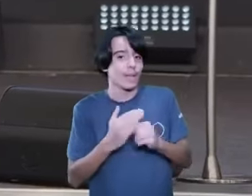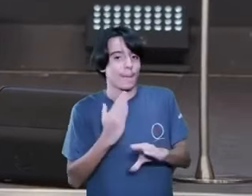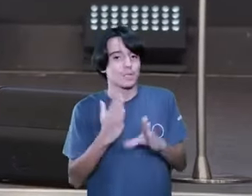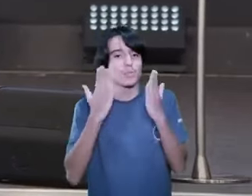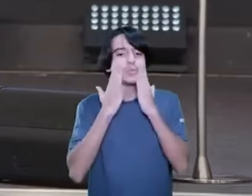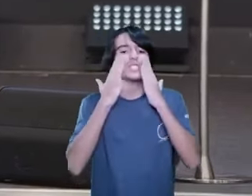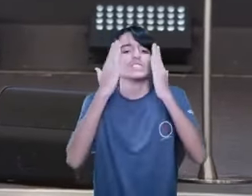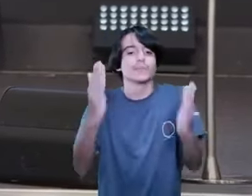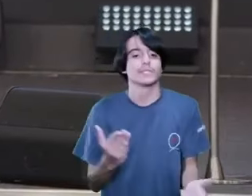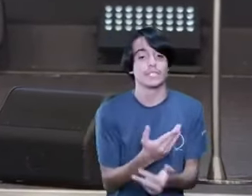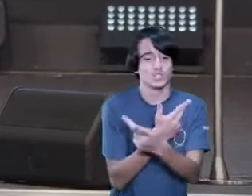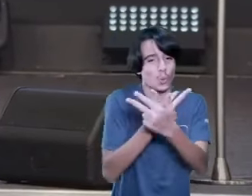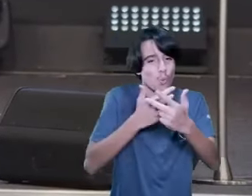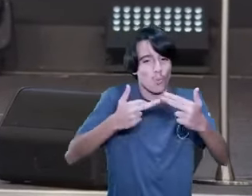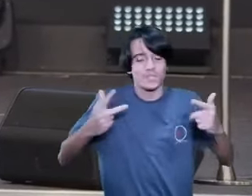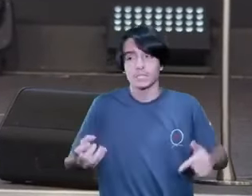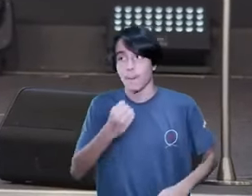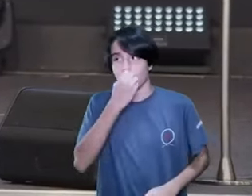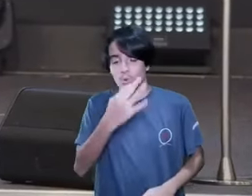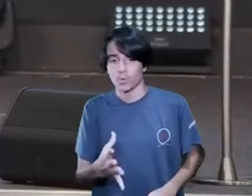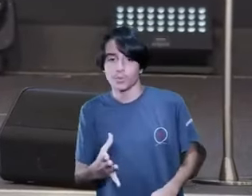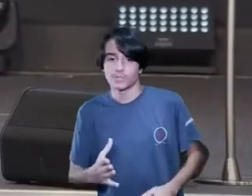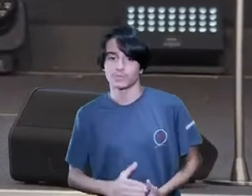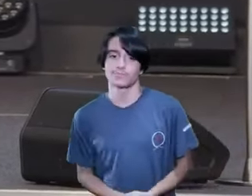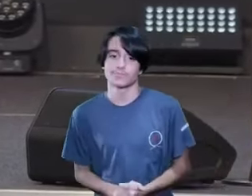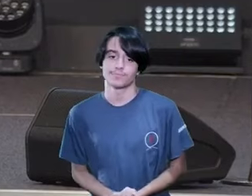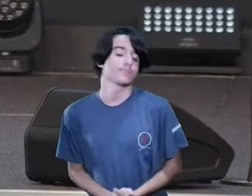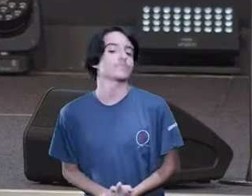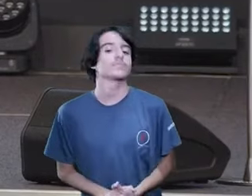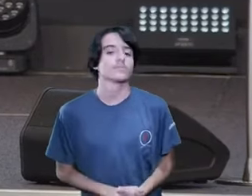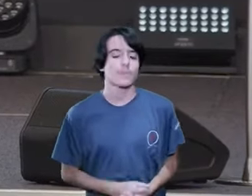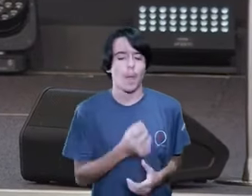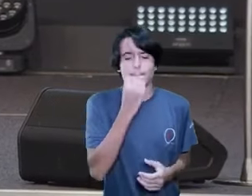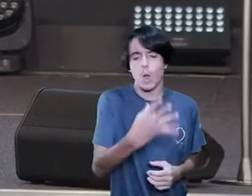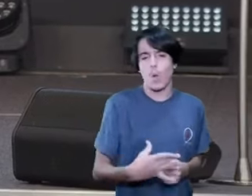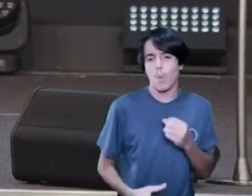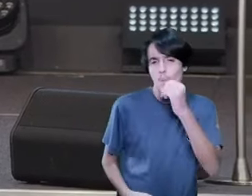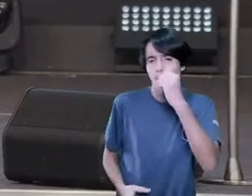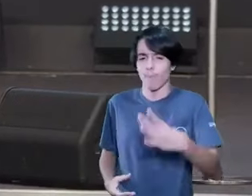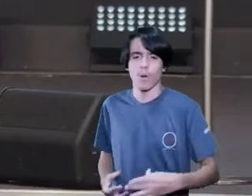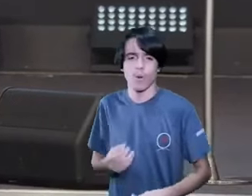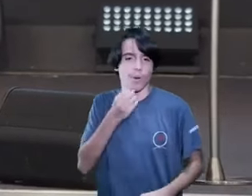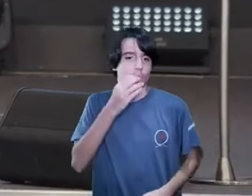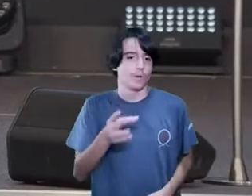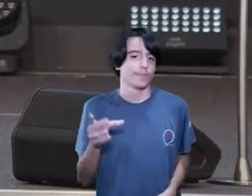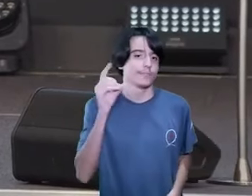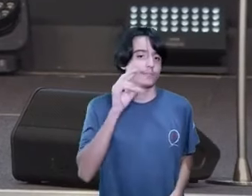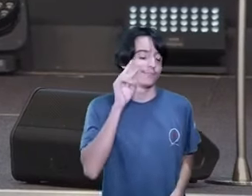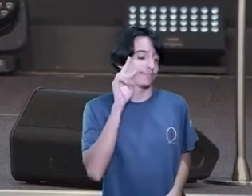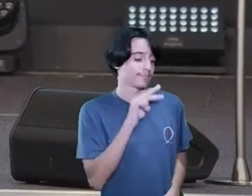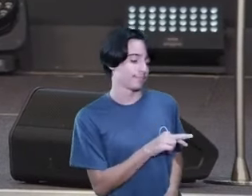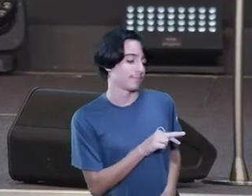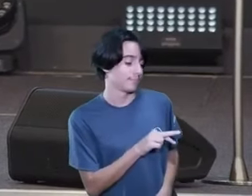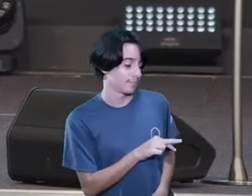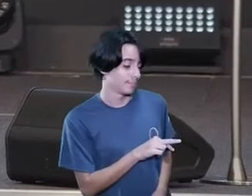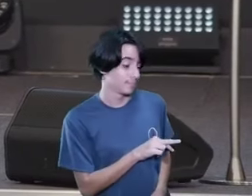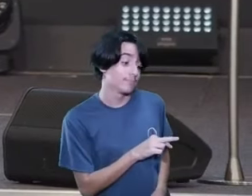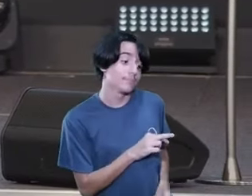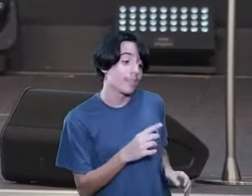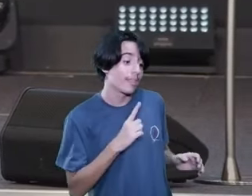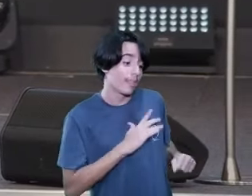de coisas boas. Bom, bom, bom. E Deus olhando e dizendo: a lista é maior,